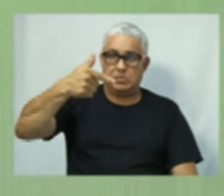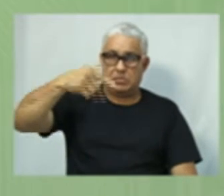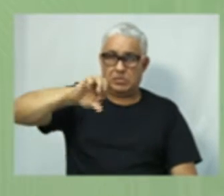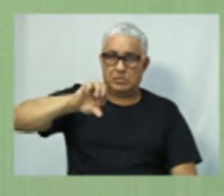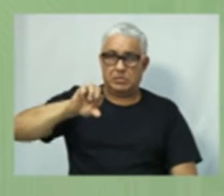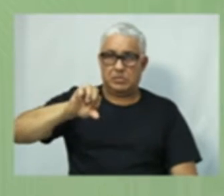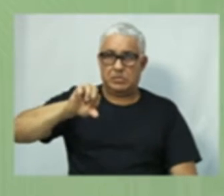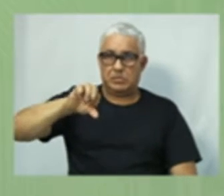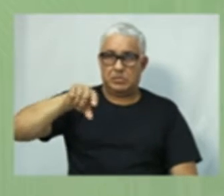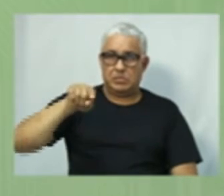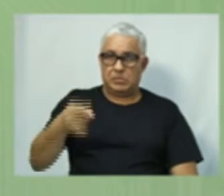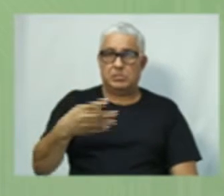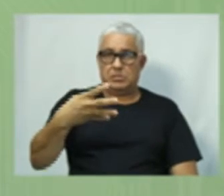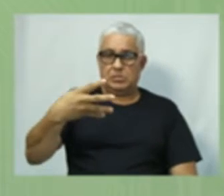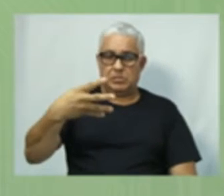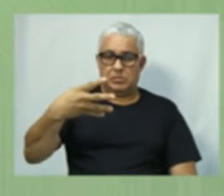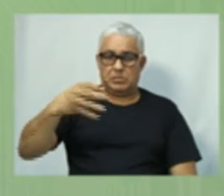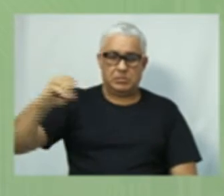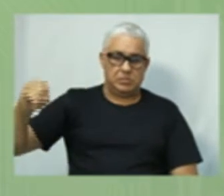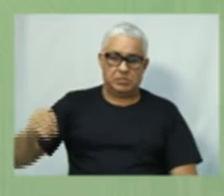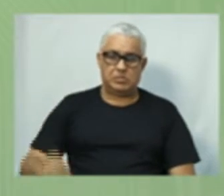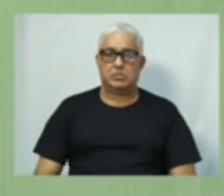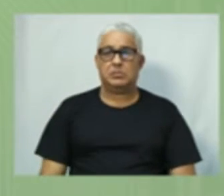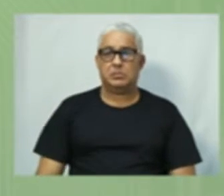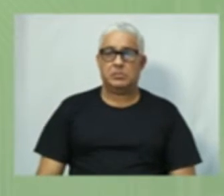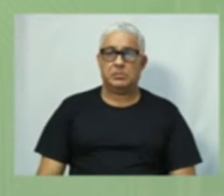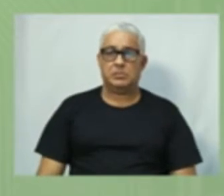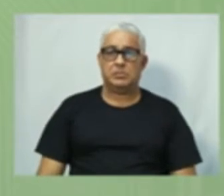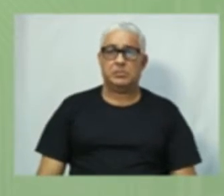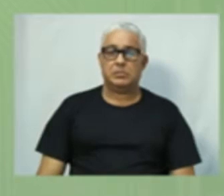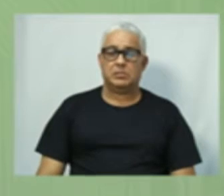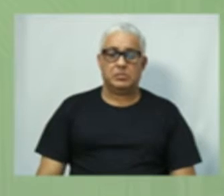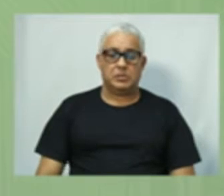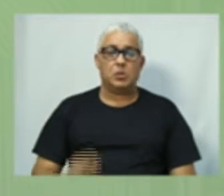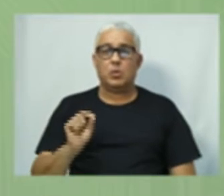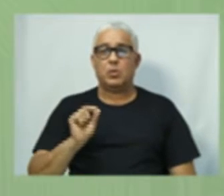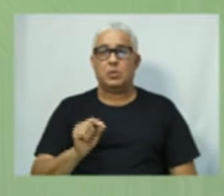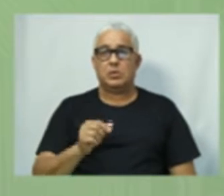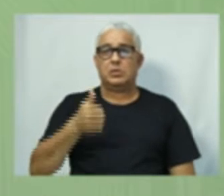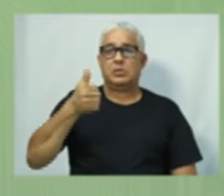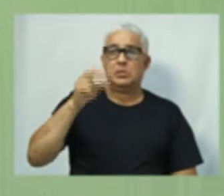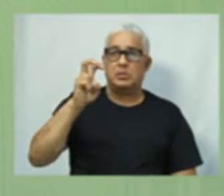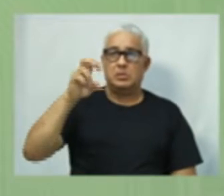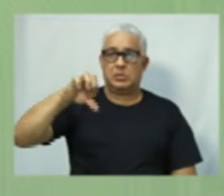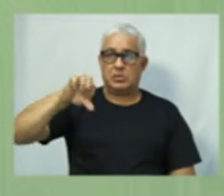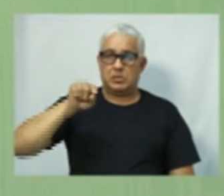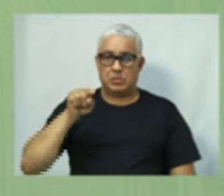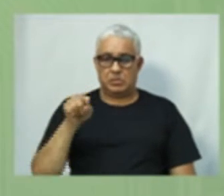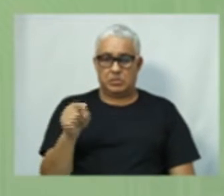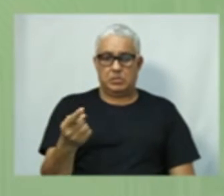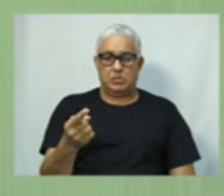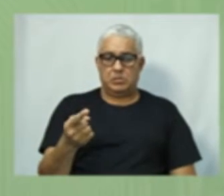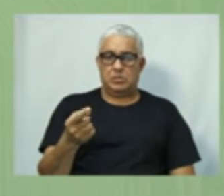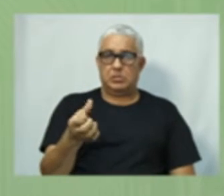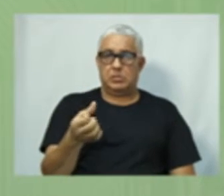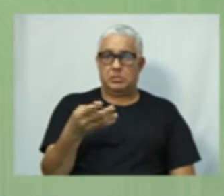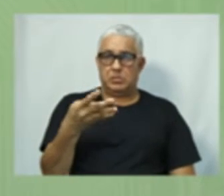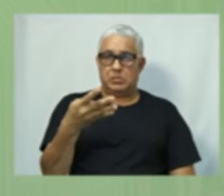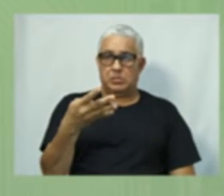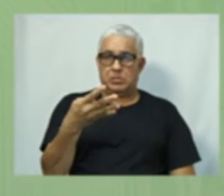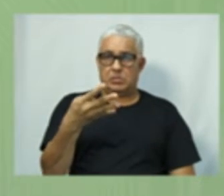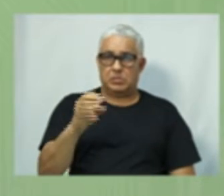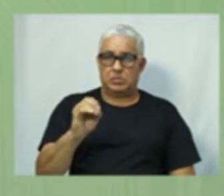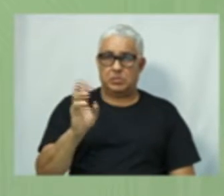faz? 189.040 menos 29.400, acha o valor final a ser